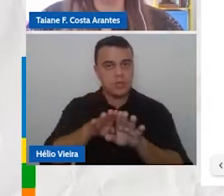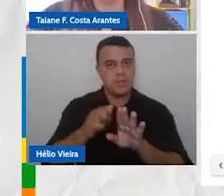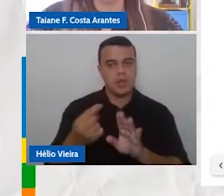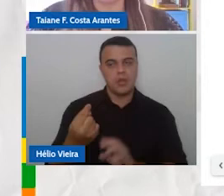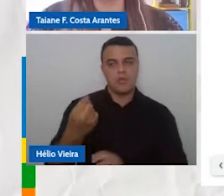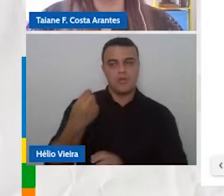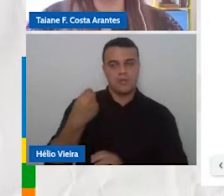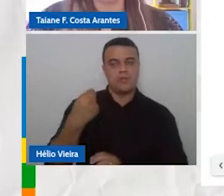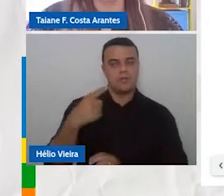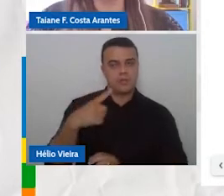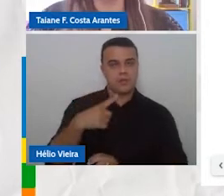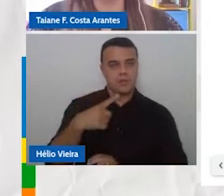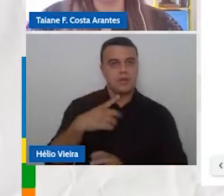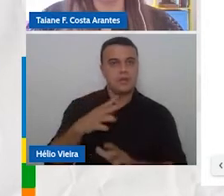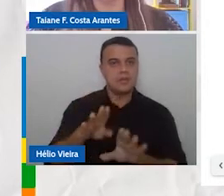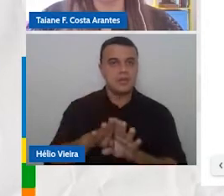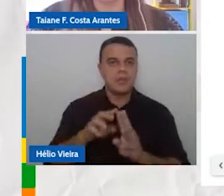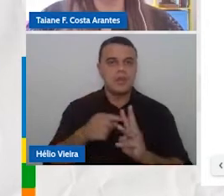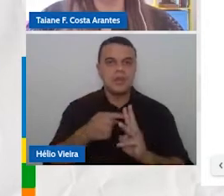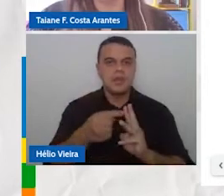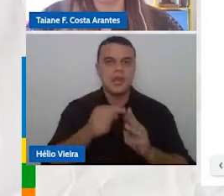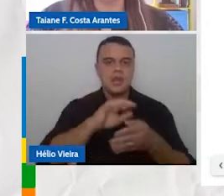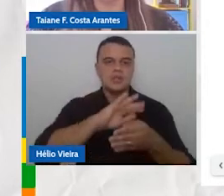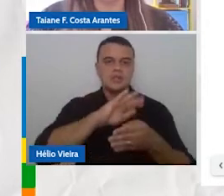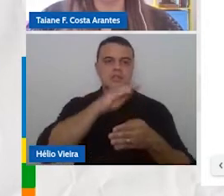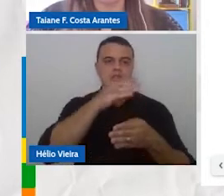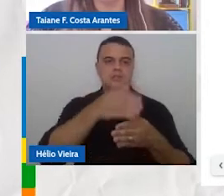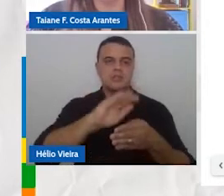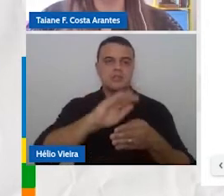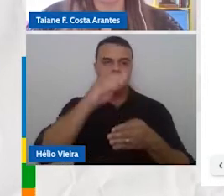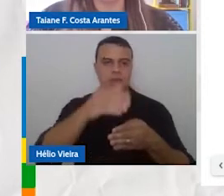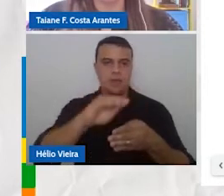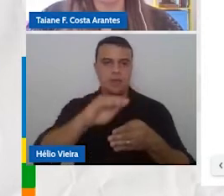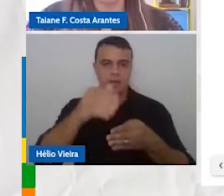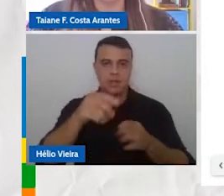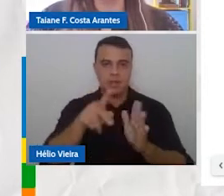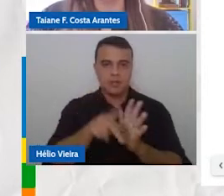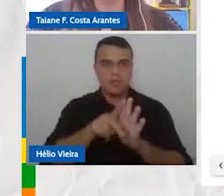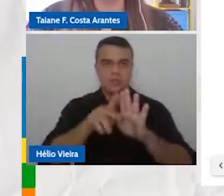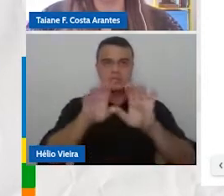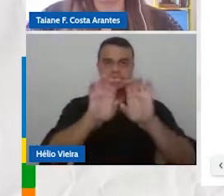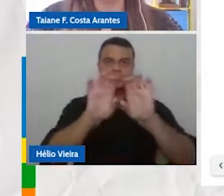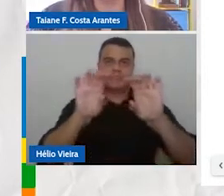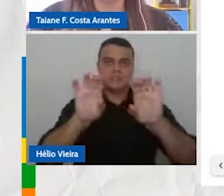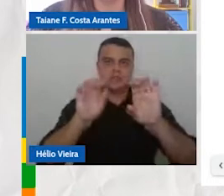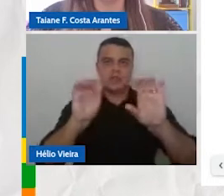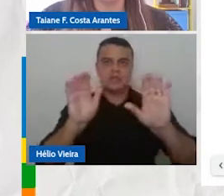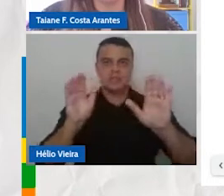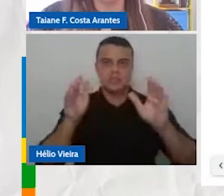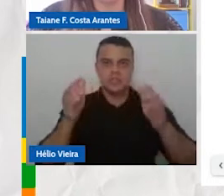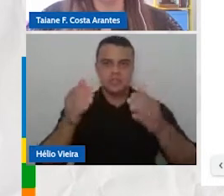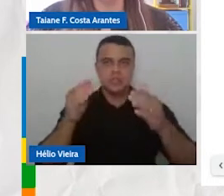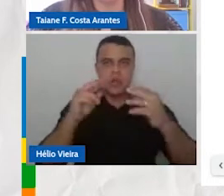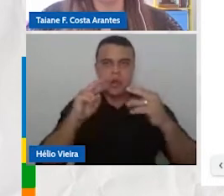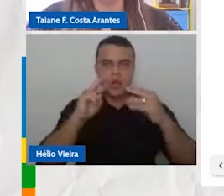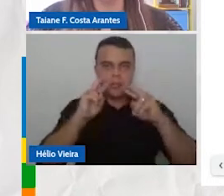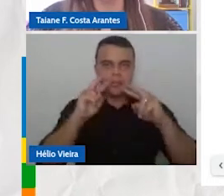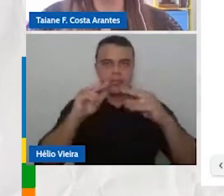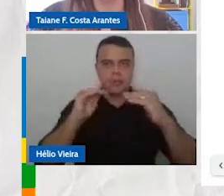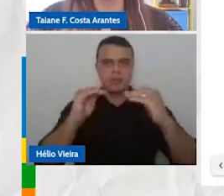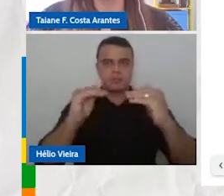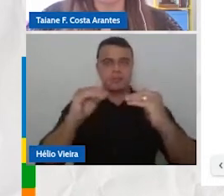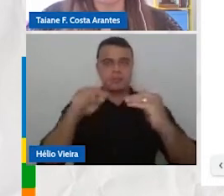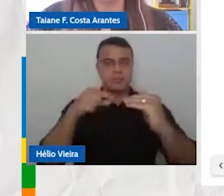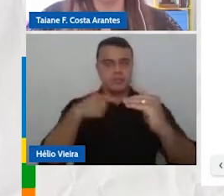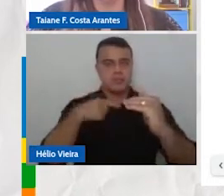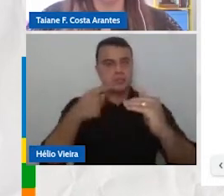está representado 3 montanhas dispostas em meio ao céu em direção ao horizonte. Nesse trecho,